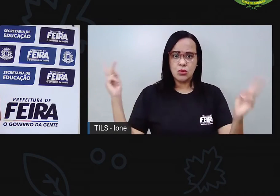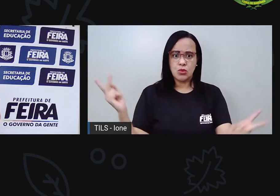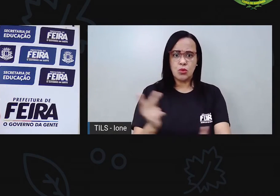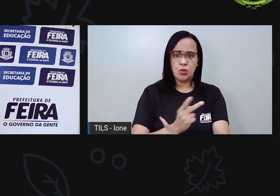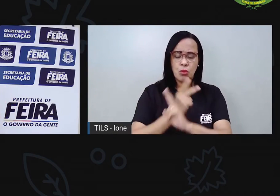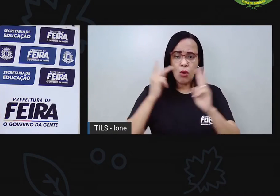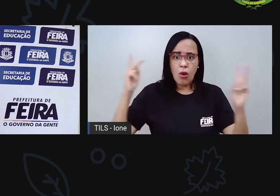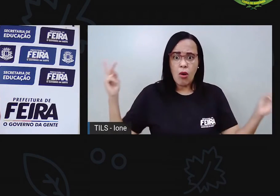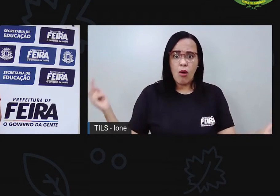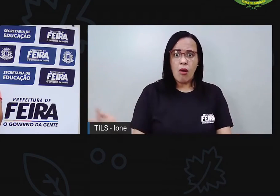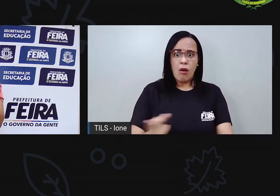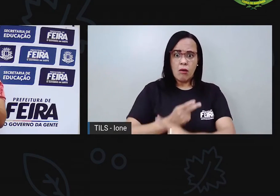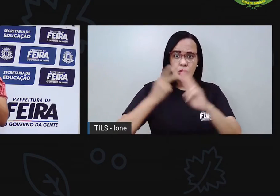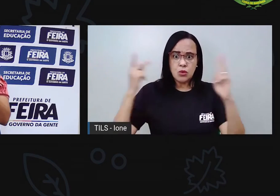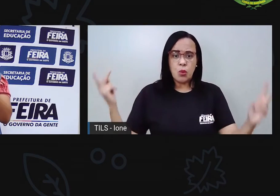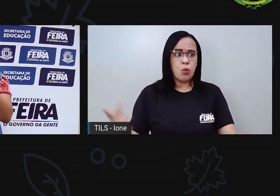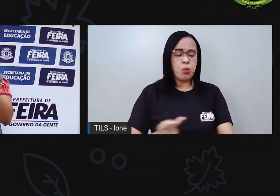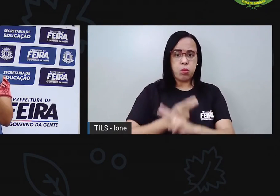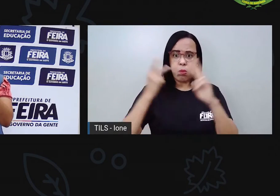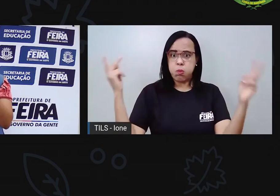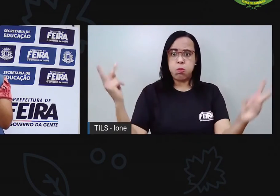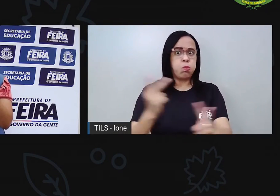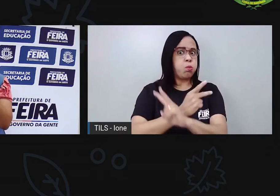muitos eventos e